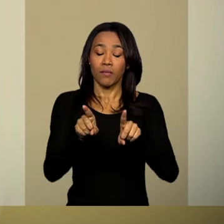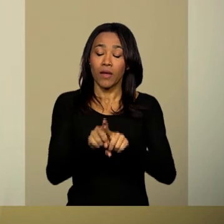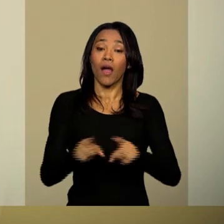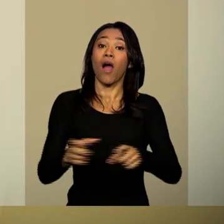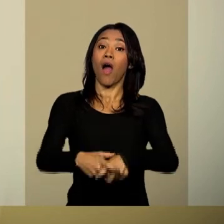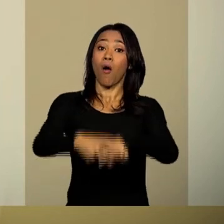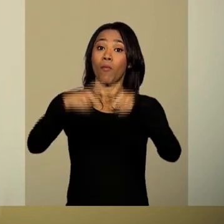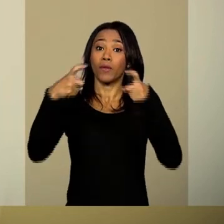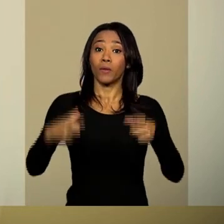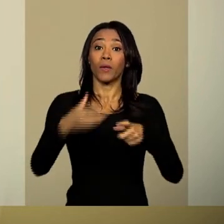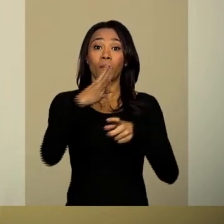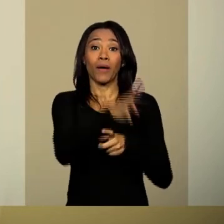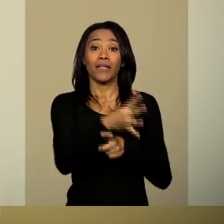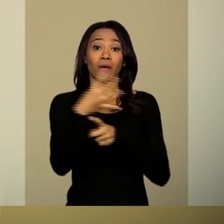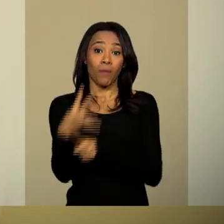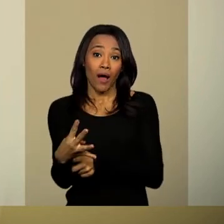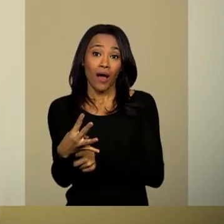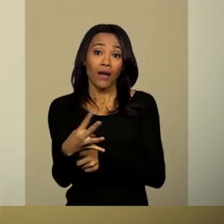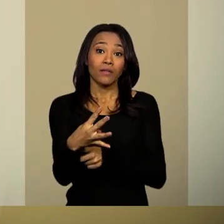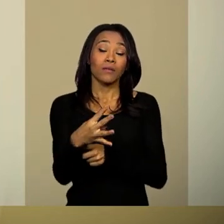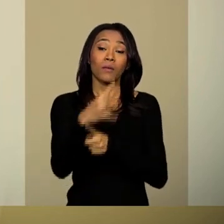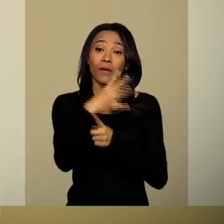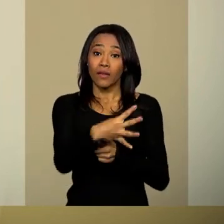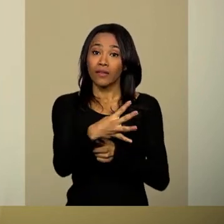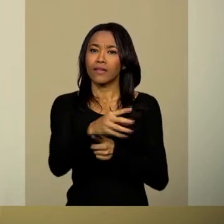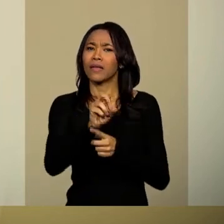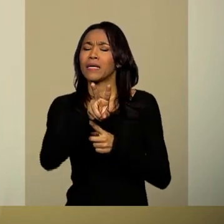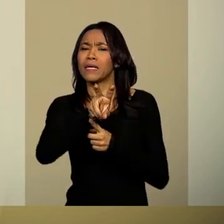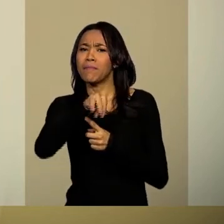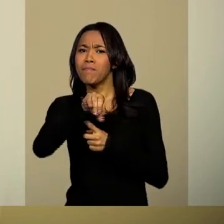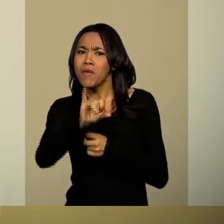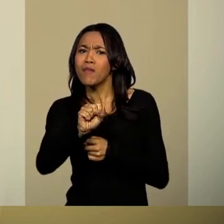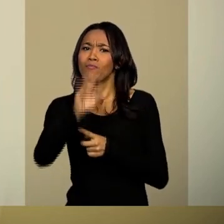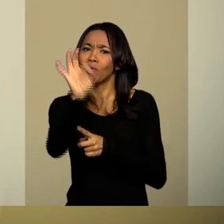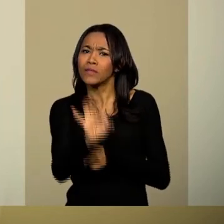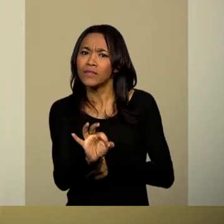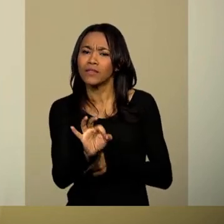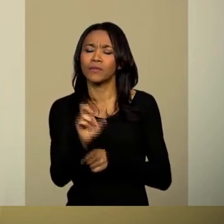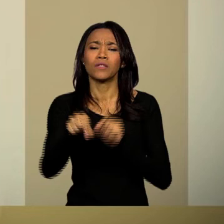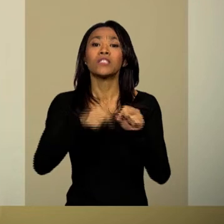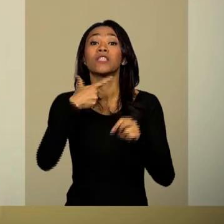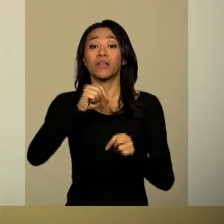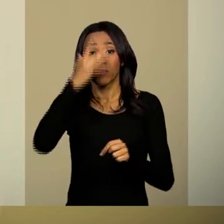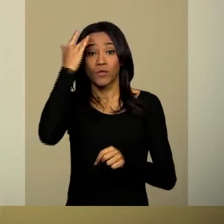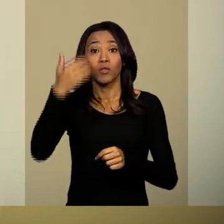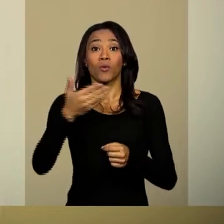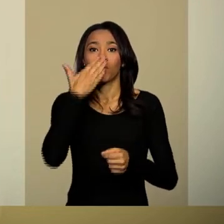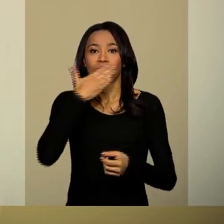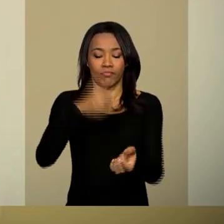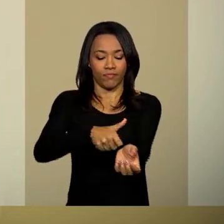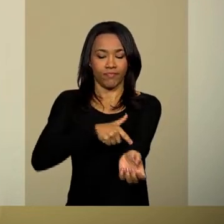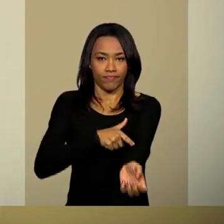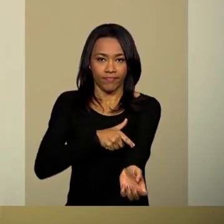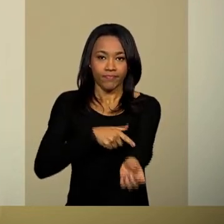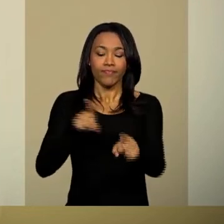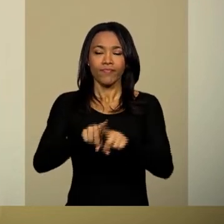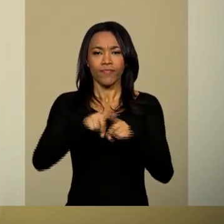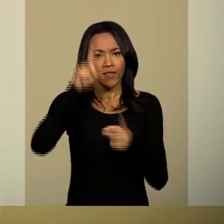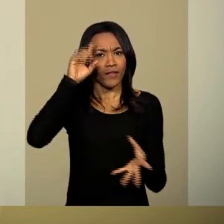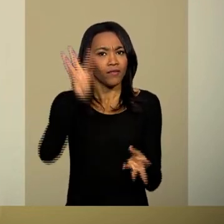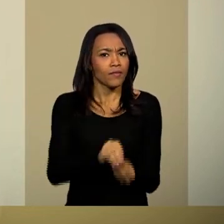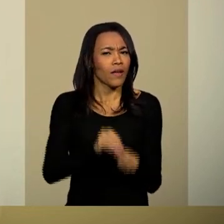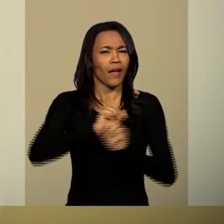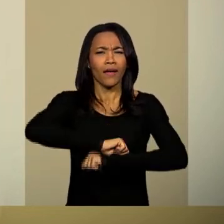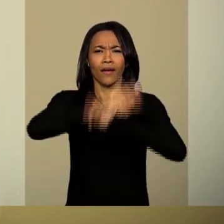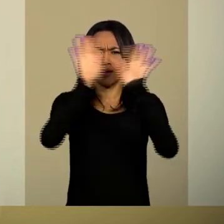aumentou em 44 e % número de consultas de diabéticos a conclusão sobre isso